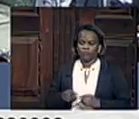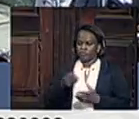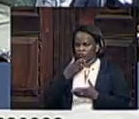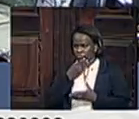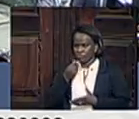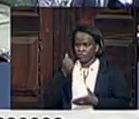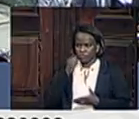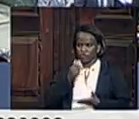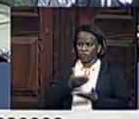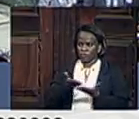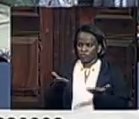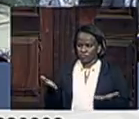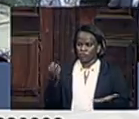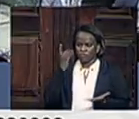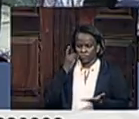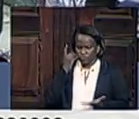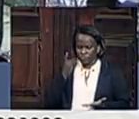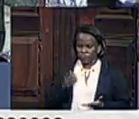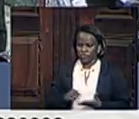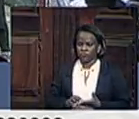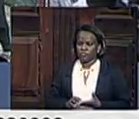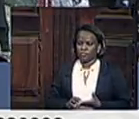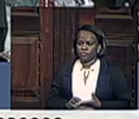senhoras e senhores deputados,